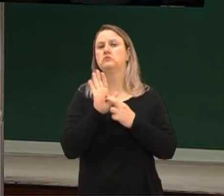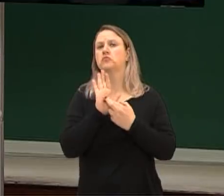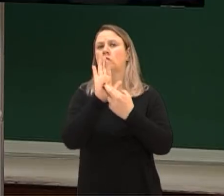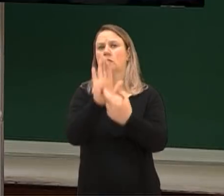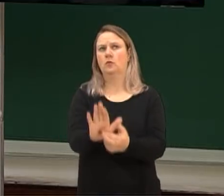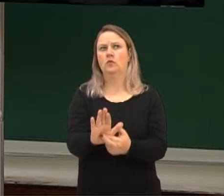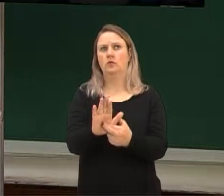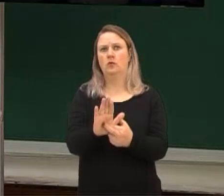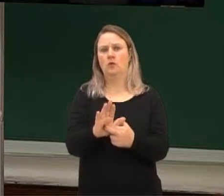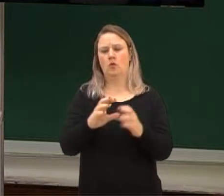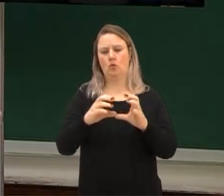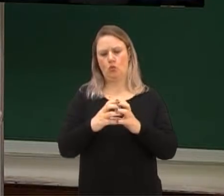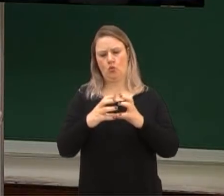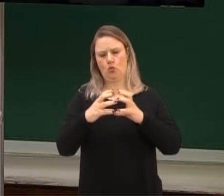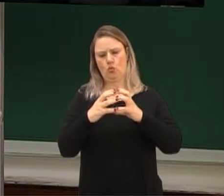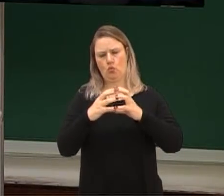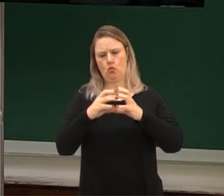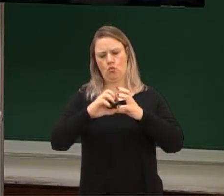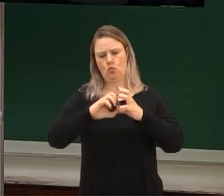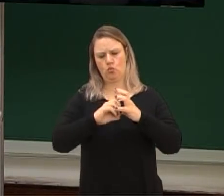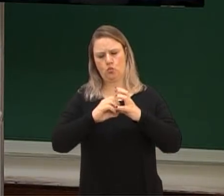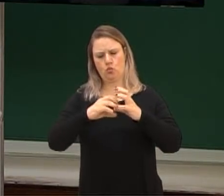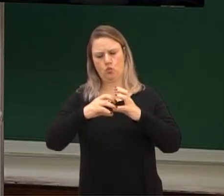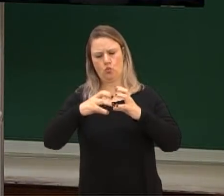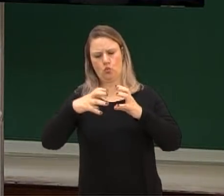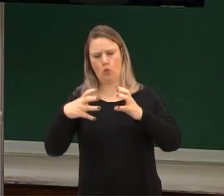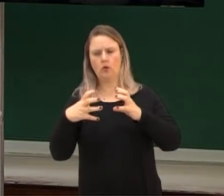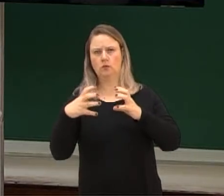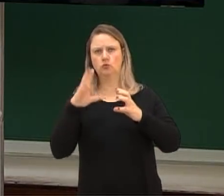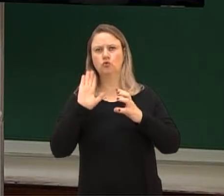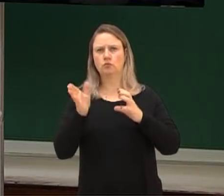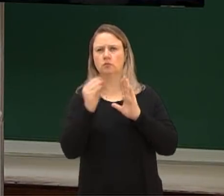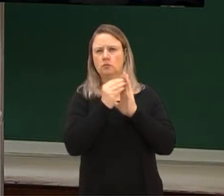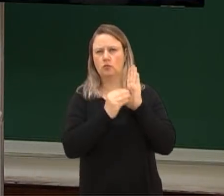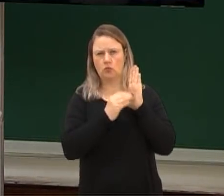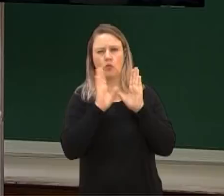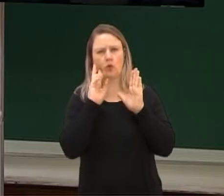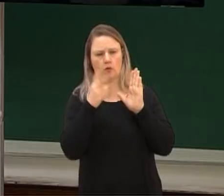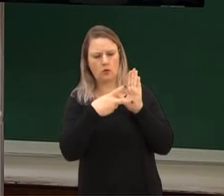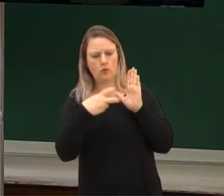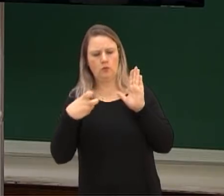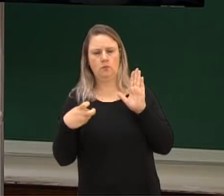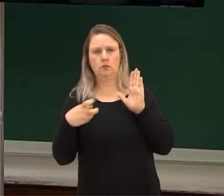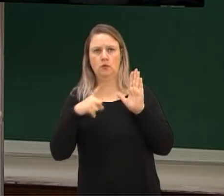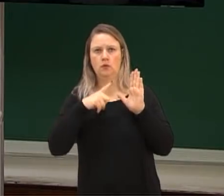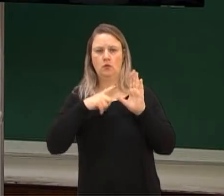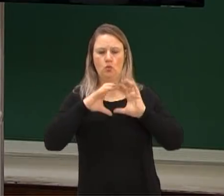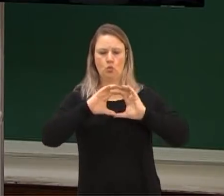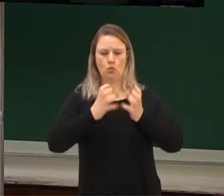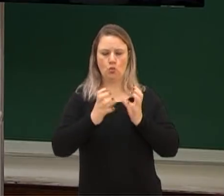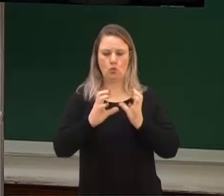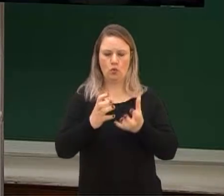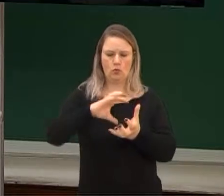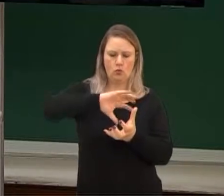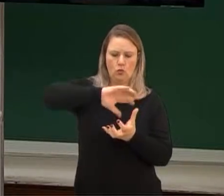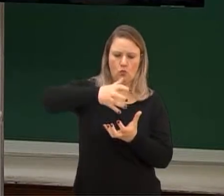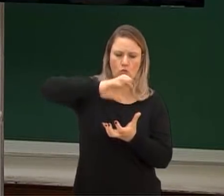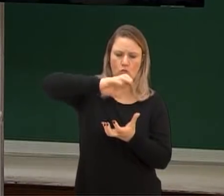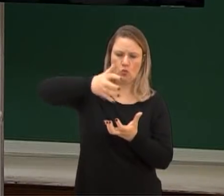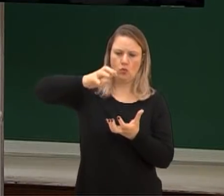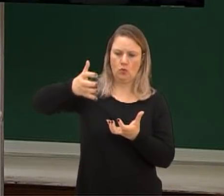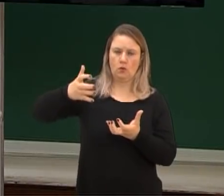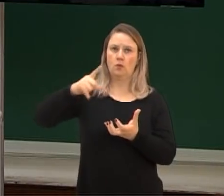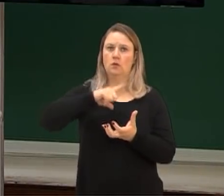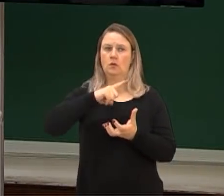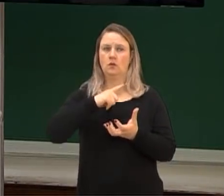das camadas da Terra, uma aula que vocês também já viram esse conteúdo. Então a Terra ela tem várias camadas, né? E